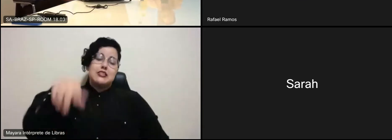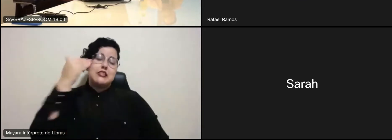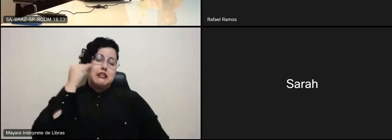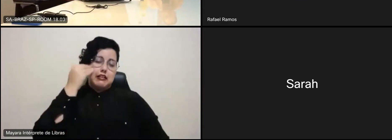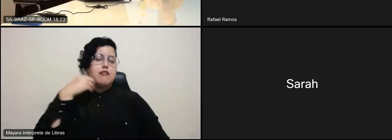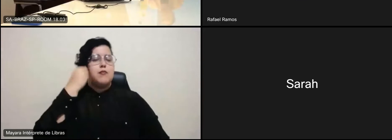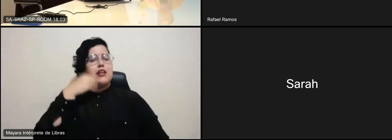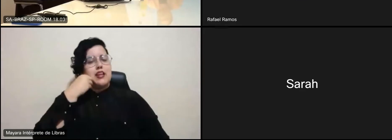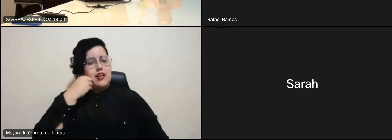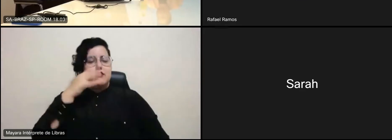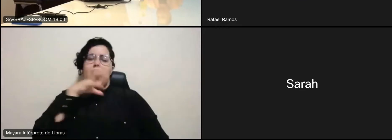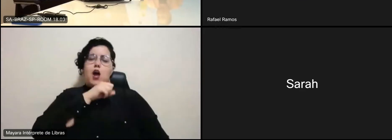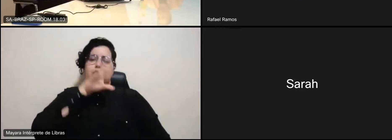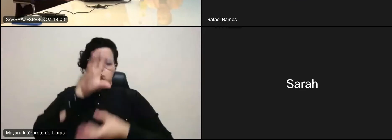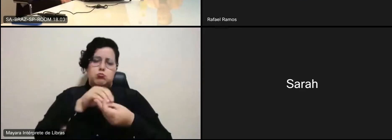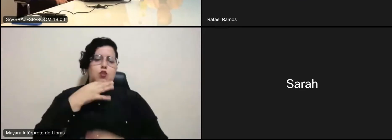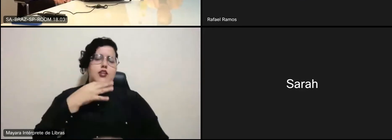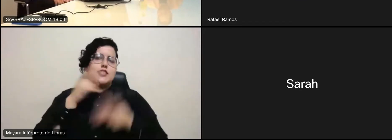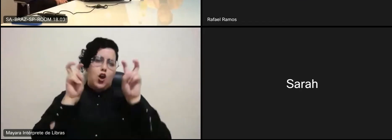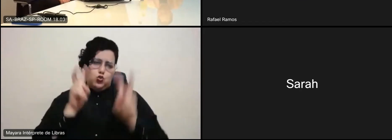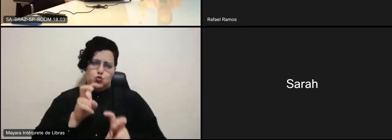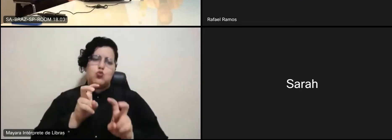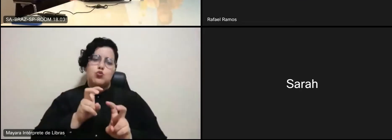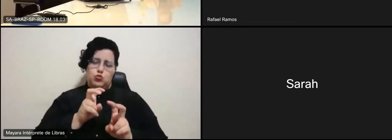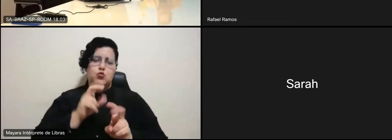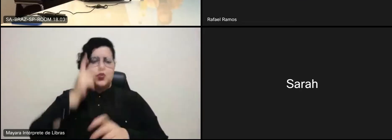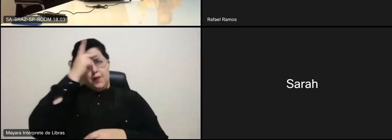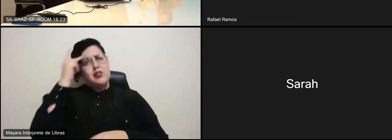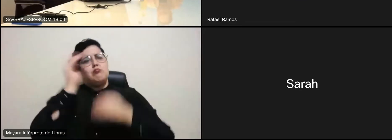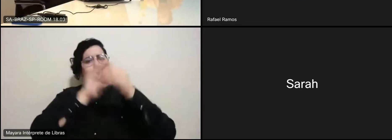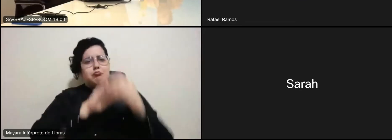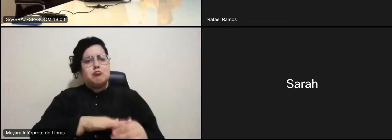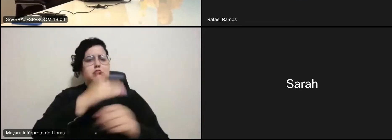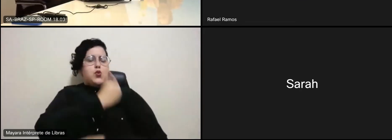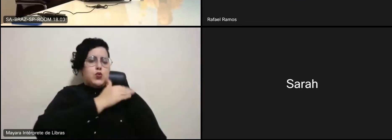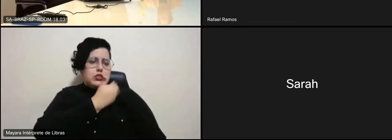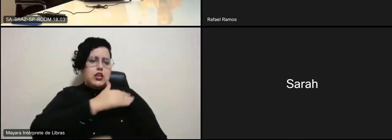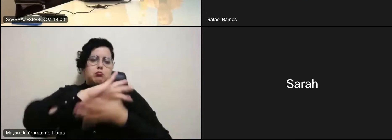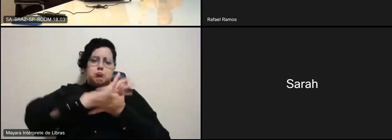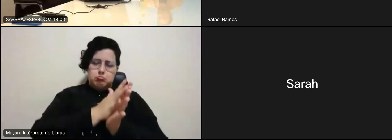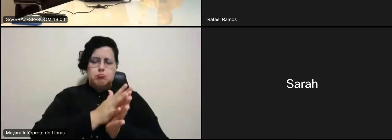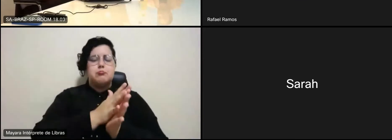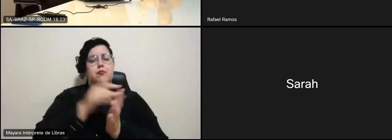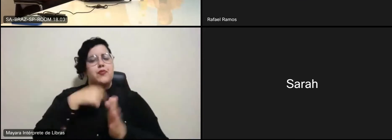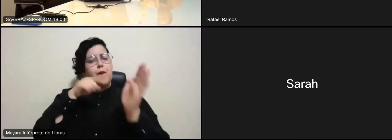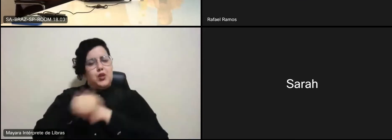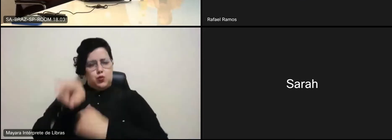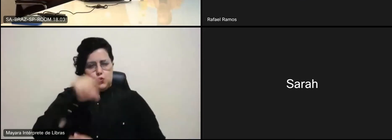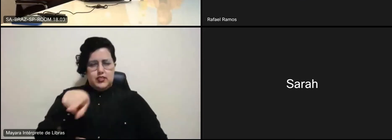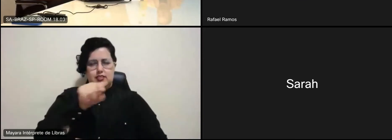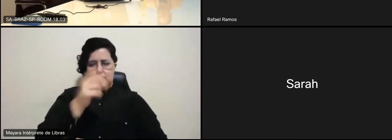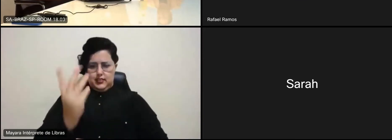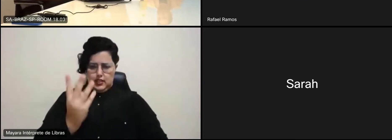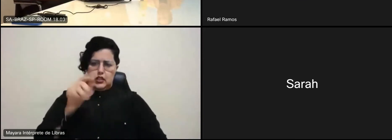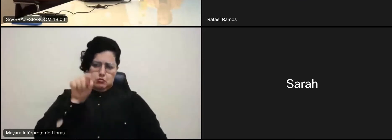fazer uma rápida introdução para a gente ao tema. Né? E agora eu pergunto para vocês, Fabi, Bah, Moisés, vocês já